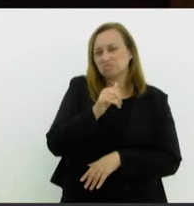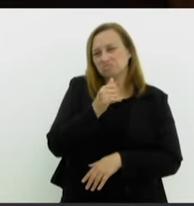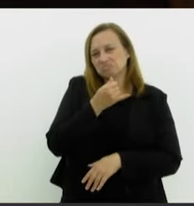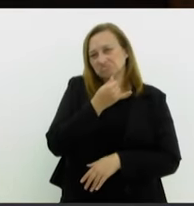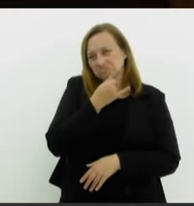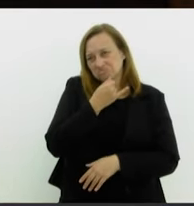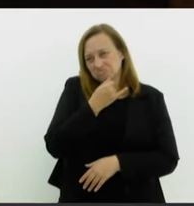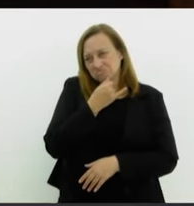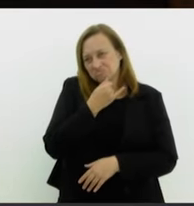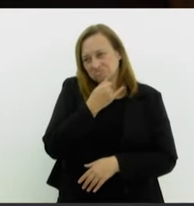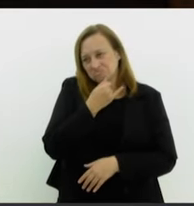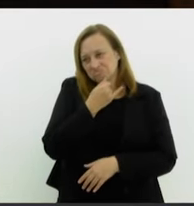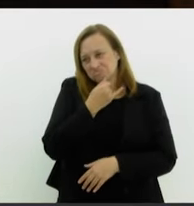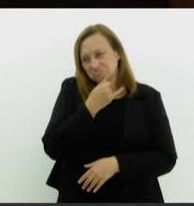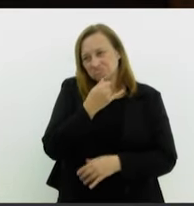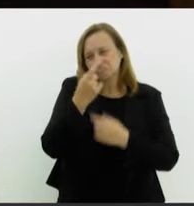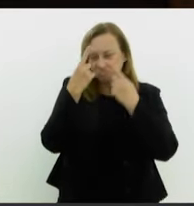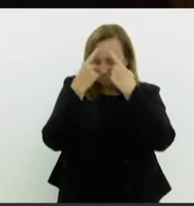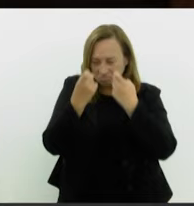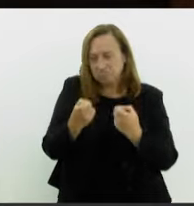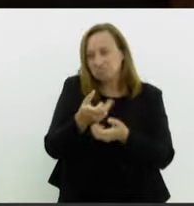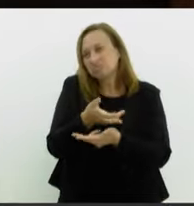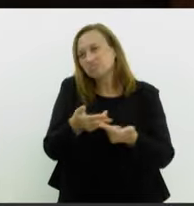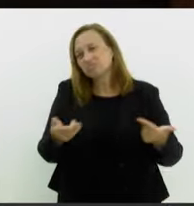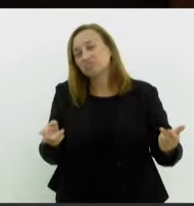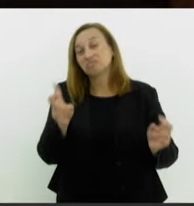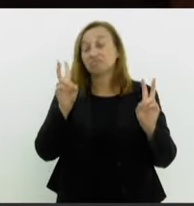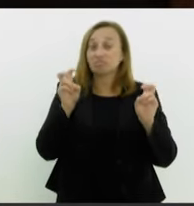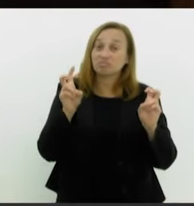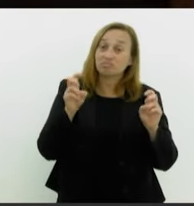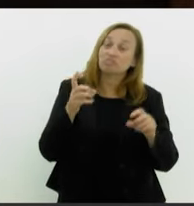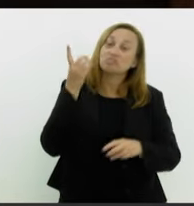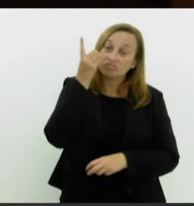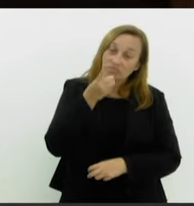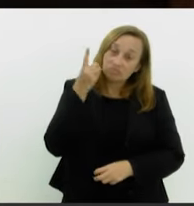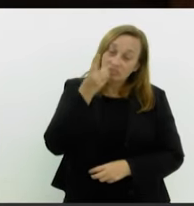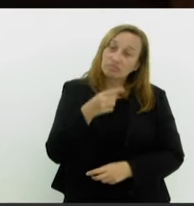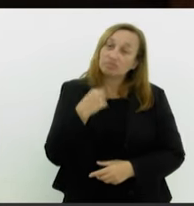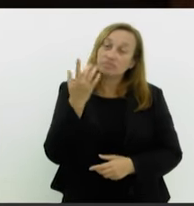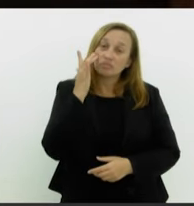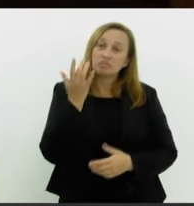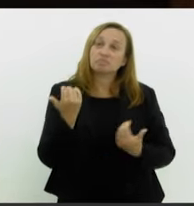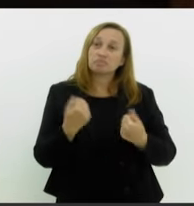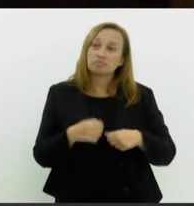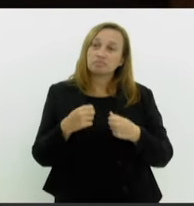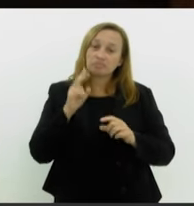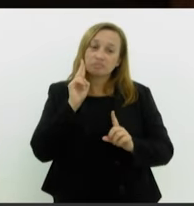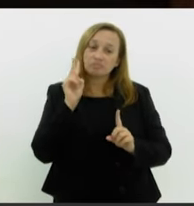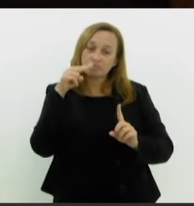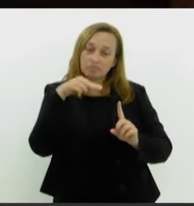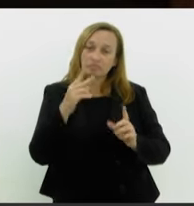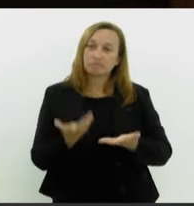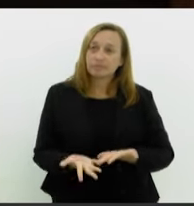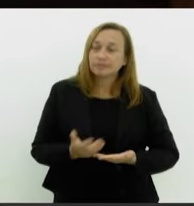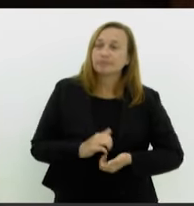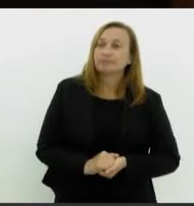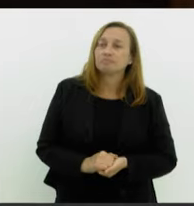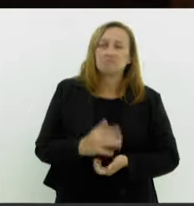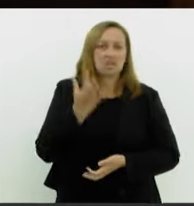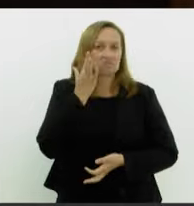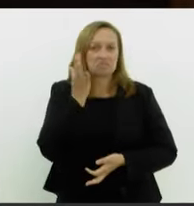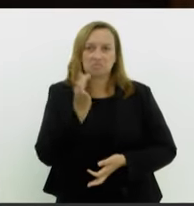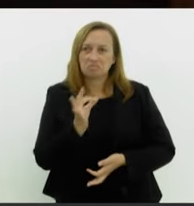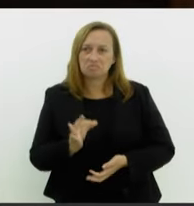eh é uma série de questões deputada que eu acho que a gente precisa olhar para isso eu não